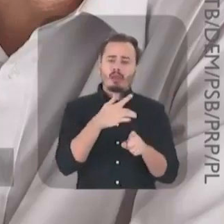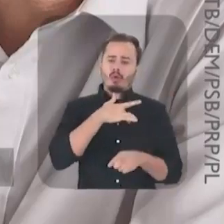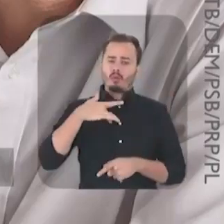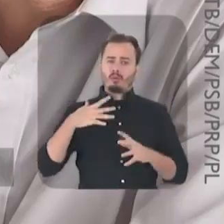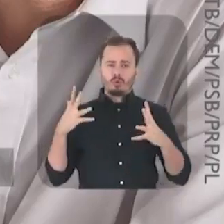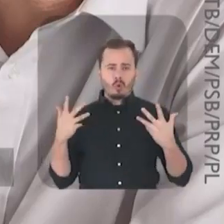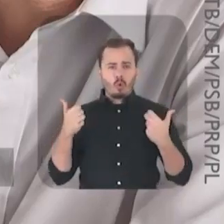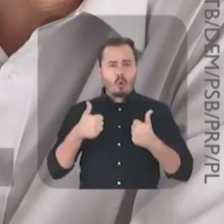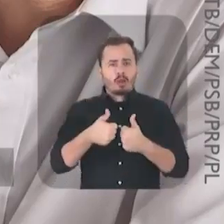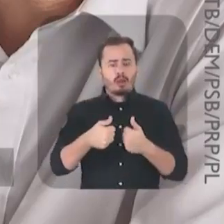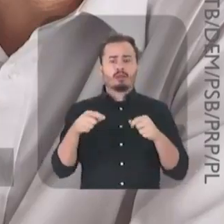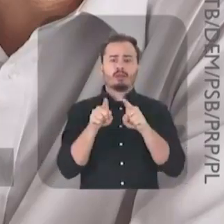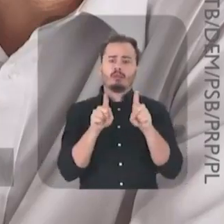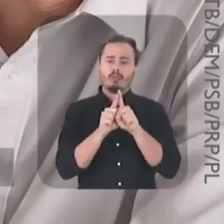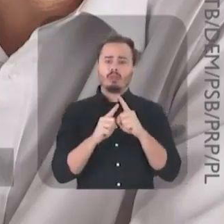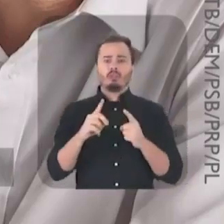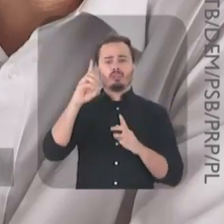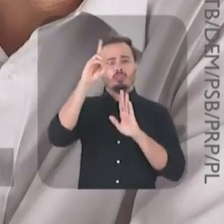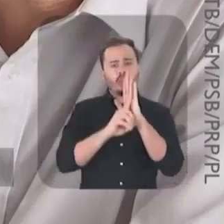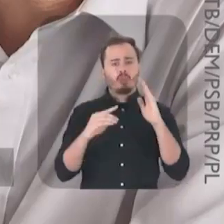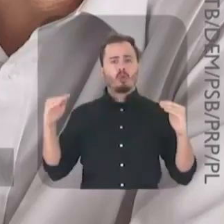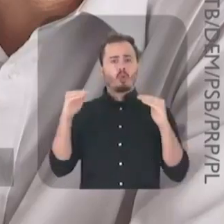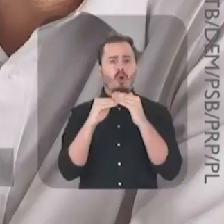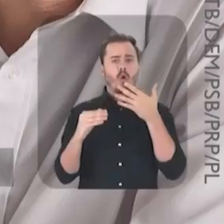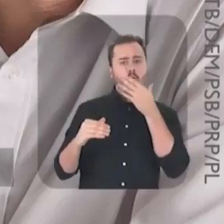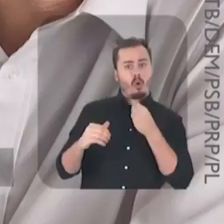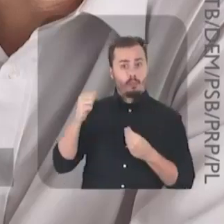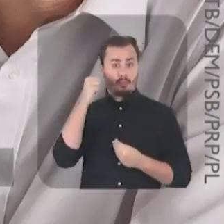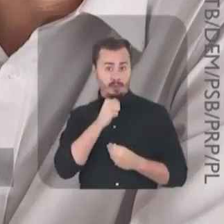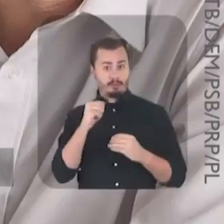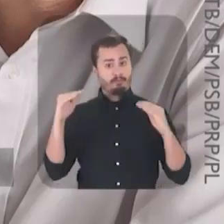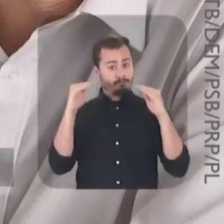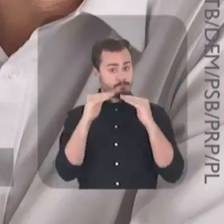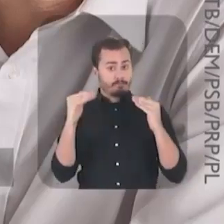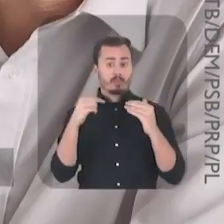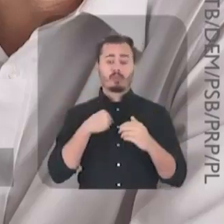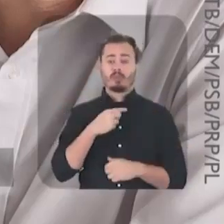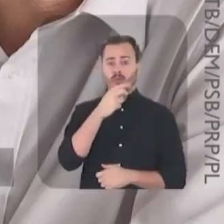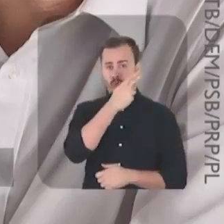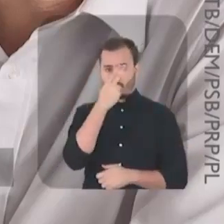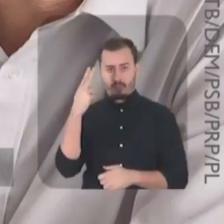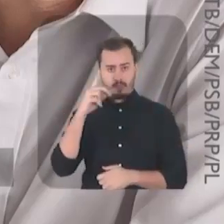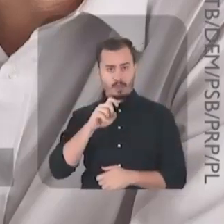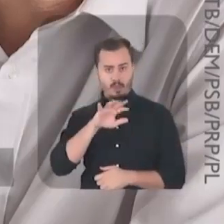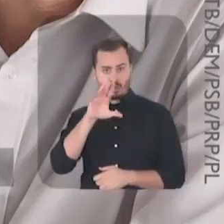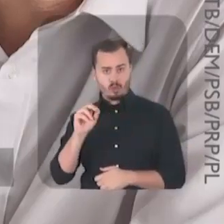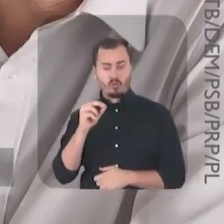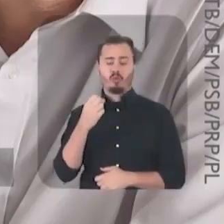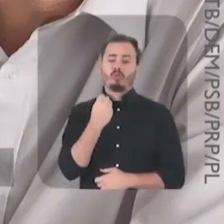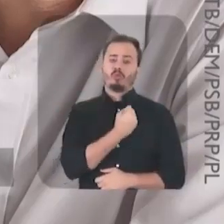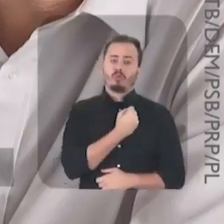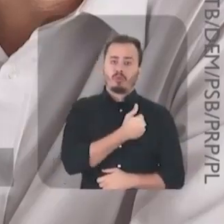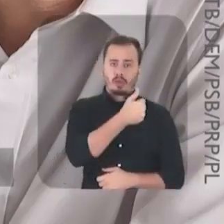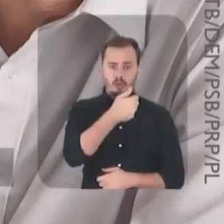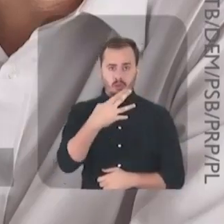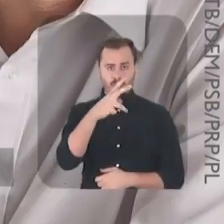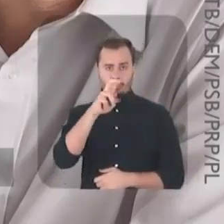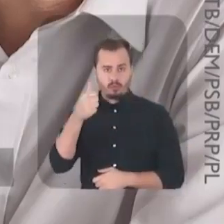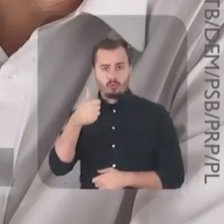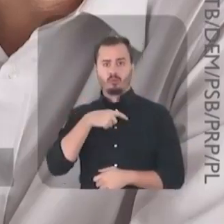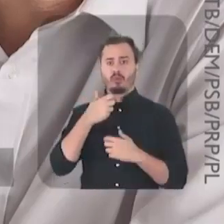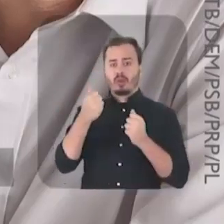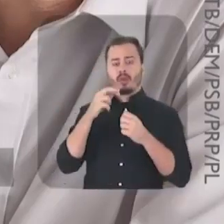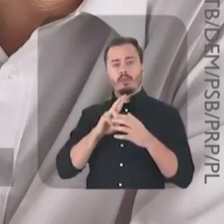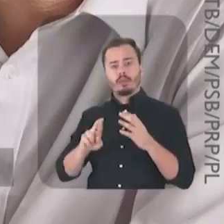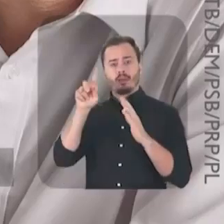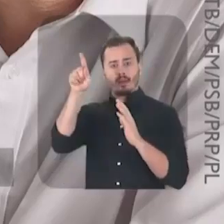garantir o acesso à saúde de qualidade e defender a igualdade de direitos entre mulheres e homens. Sou Pedro Bezerra, 1451, e quero levar a